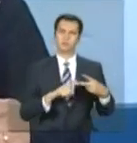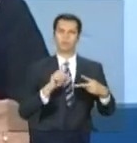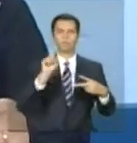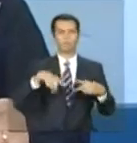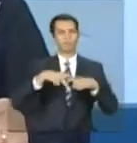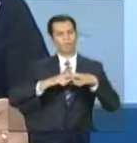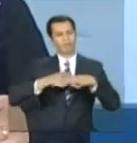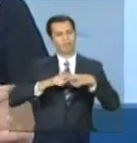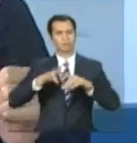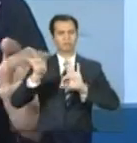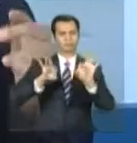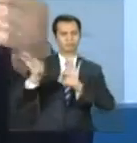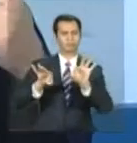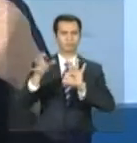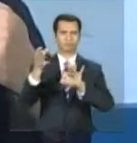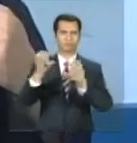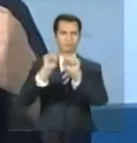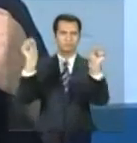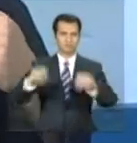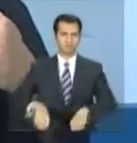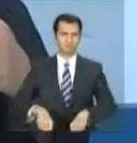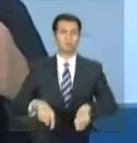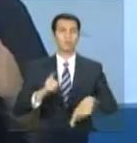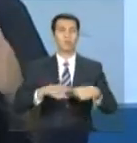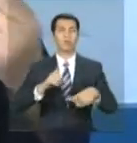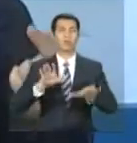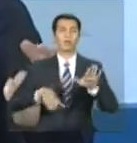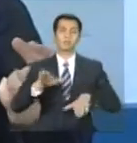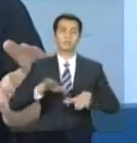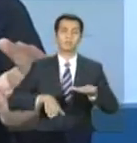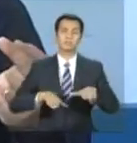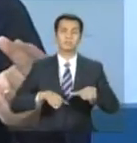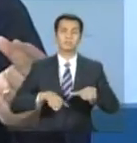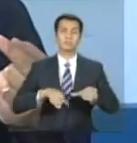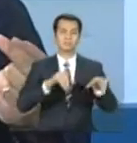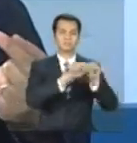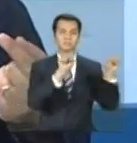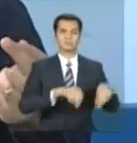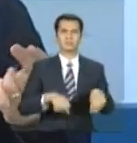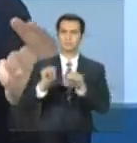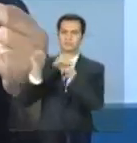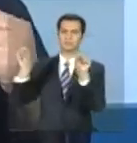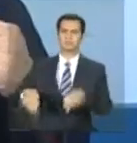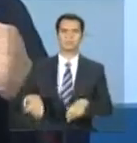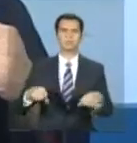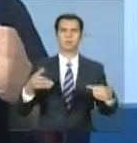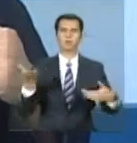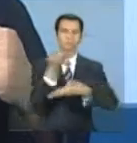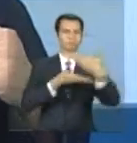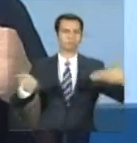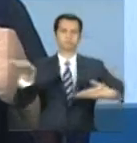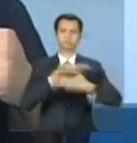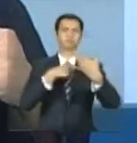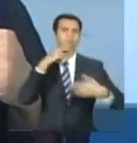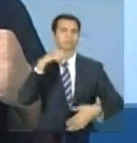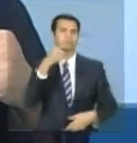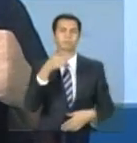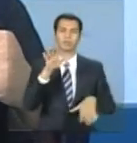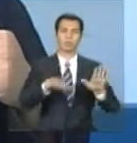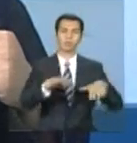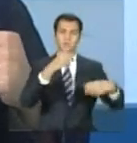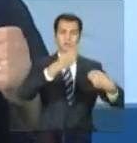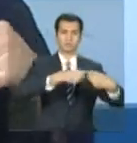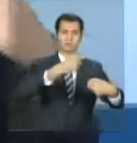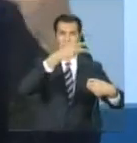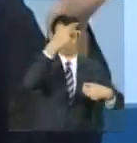às vezes existem determinadas situações em que os sistemas não se comunicam, sendo que um usuário aparece no município do Cadastro